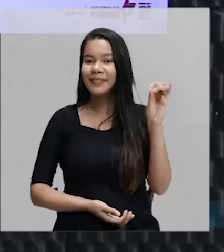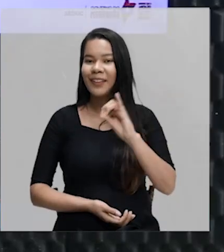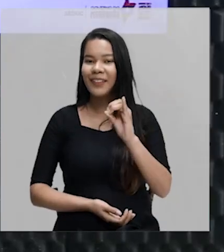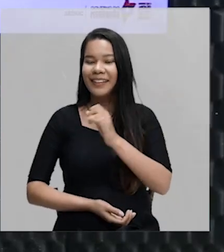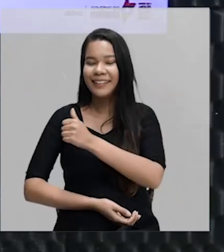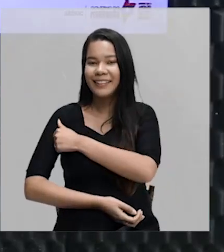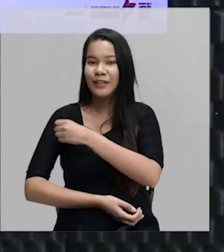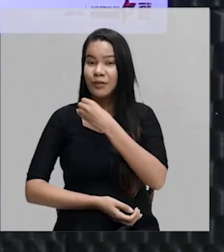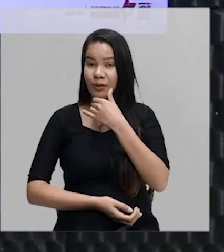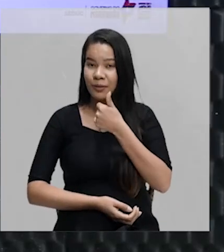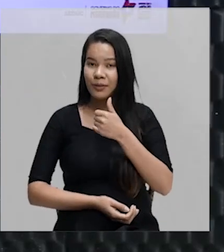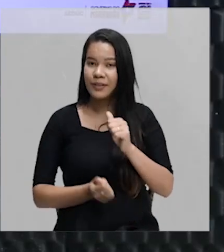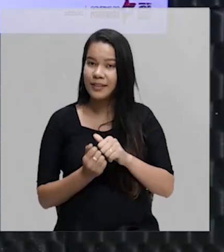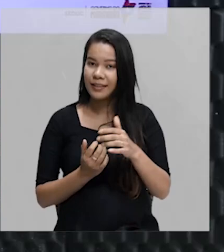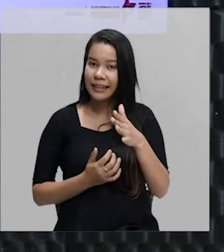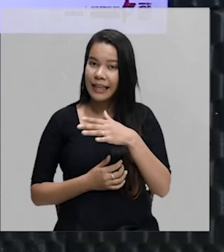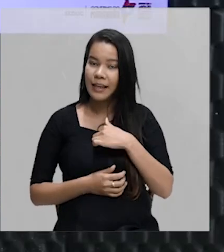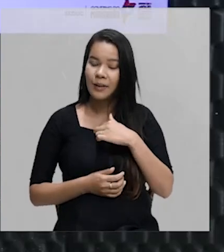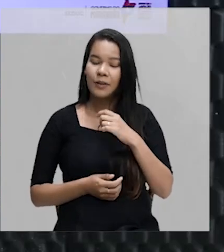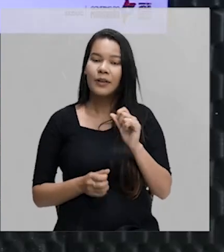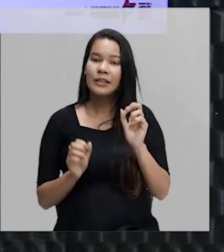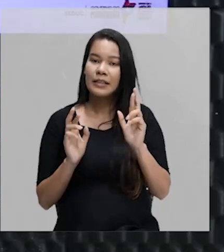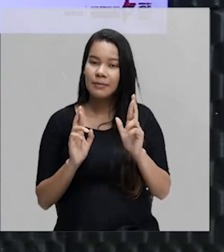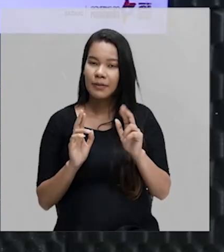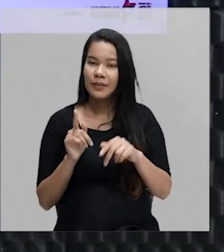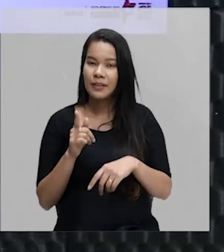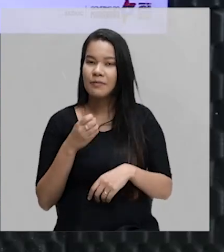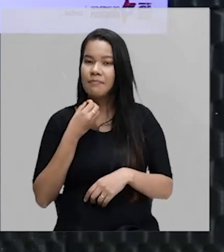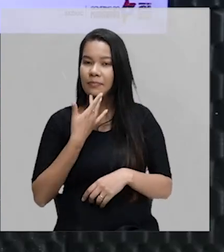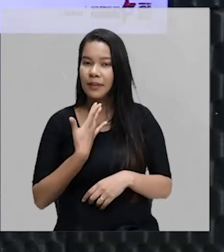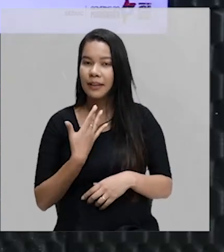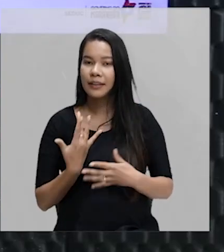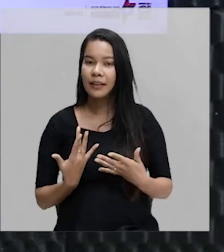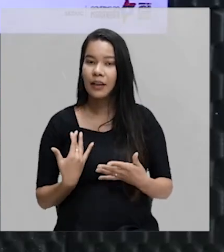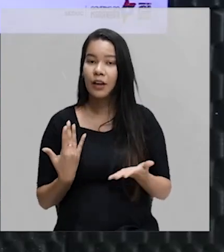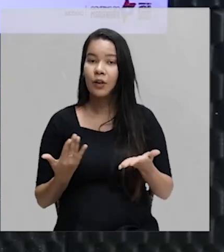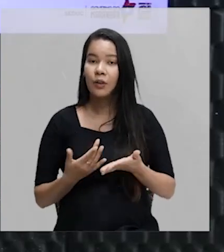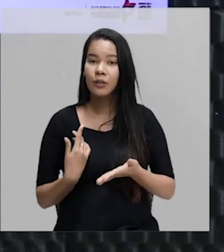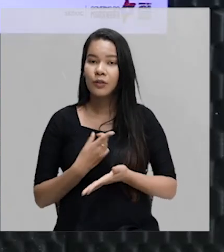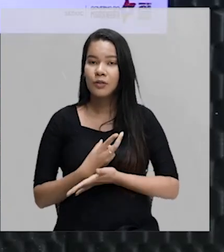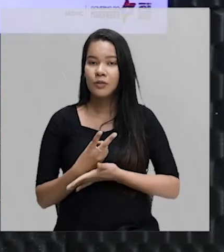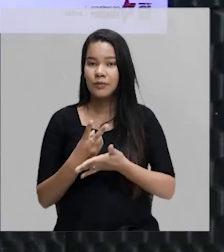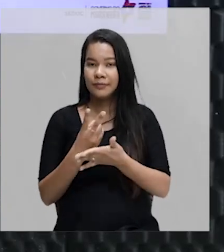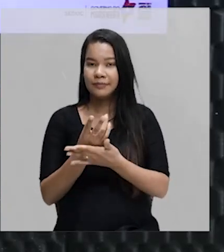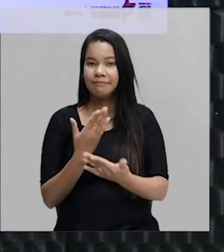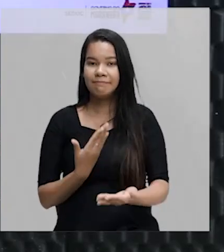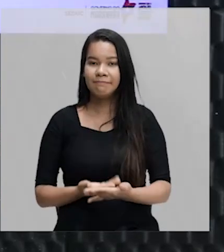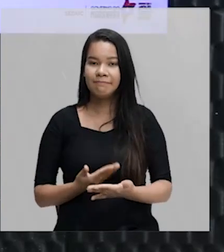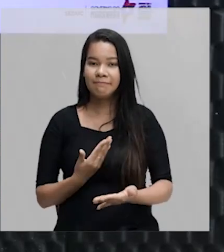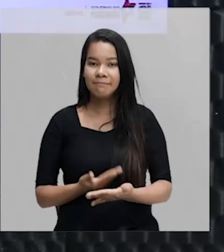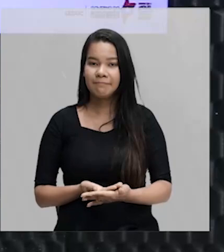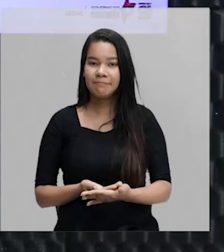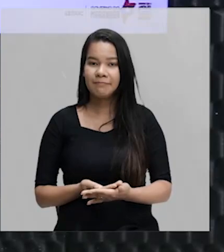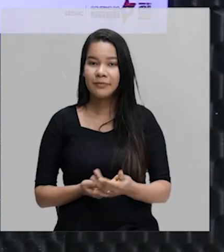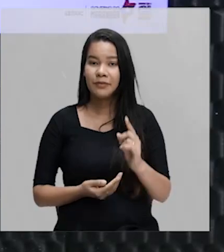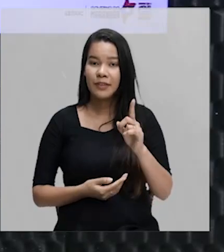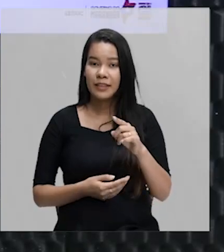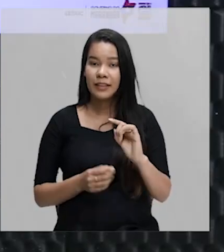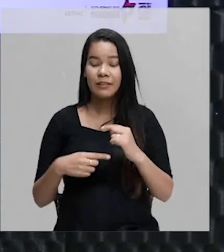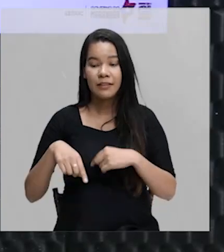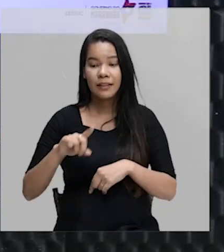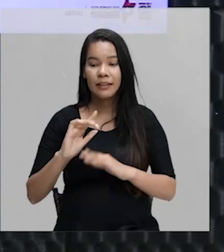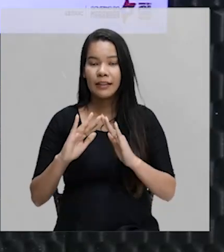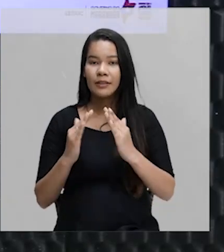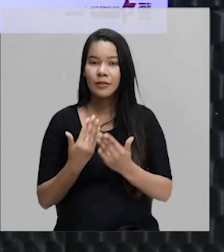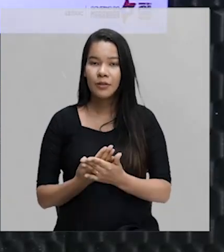pessoal, como vocês estão? Espero que todos estejam bem. Vamos agora dar continuidade aos nossos estudos, né? Você está indo para a escola todos